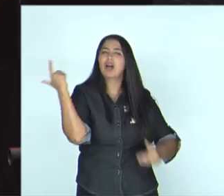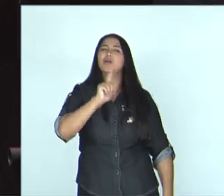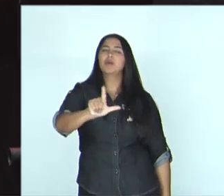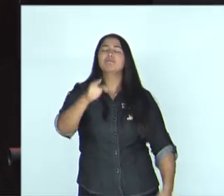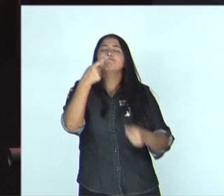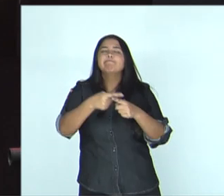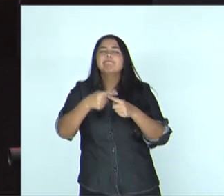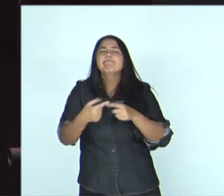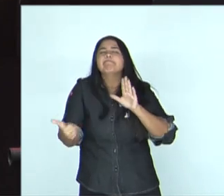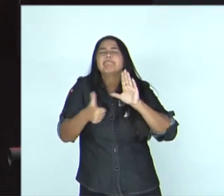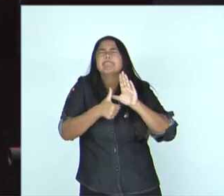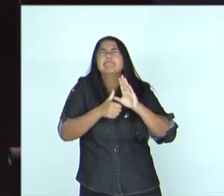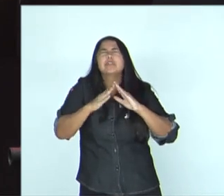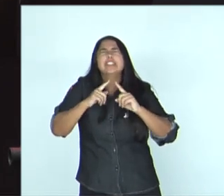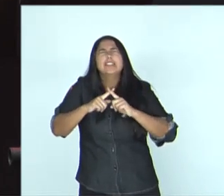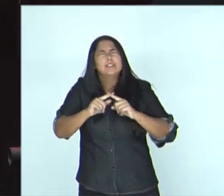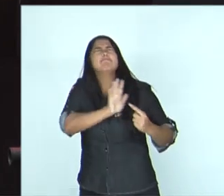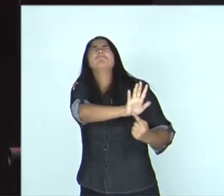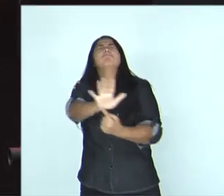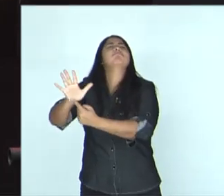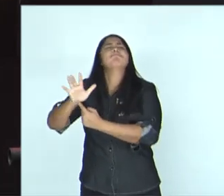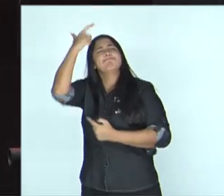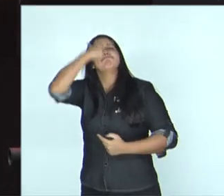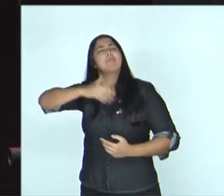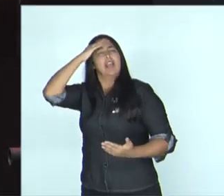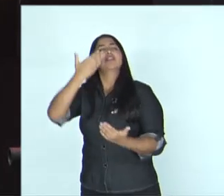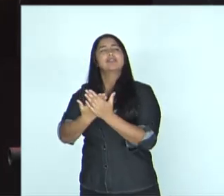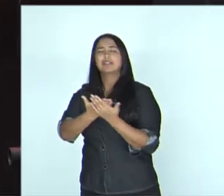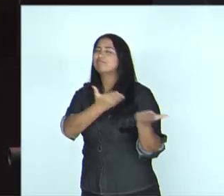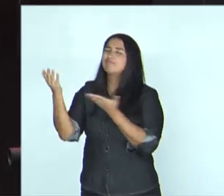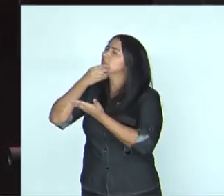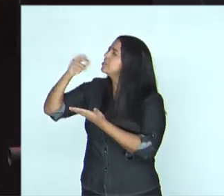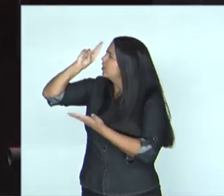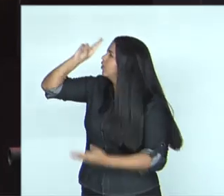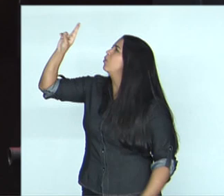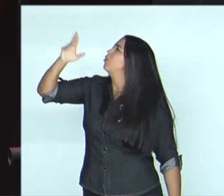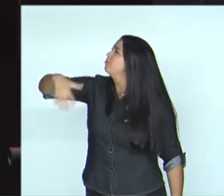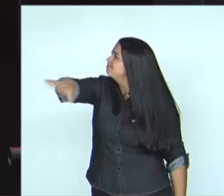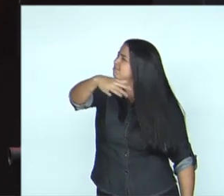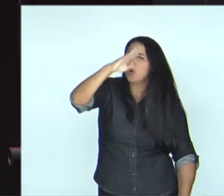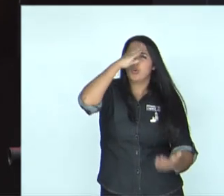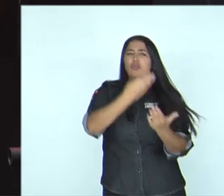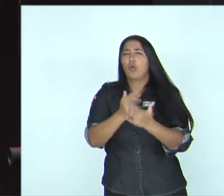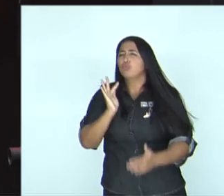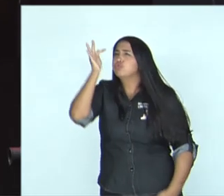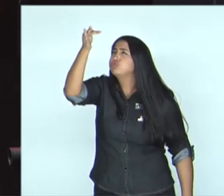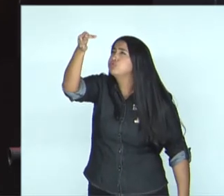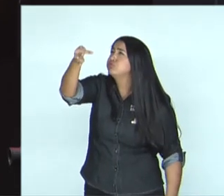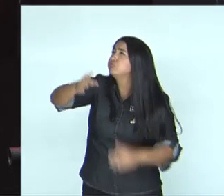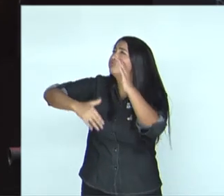Deus que pessoas têm acreditado mesmo no Senhor. E as pessoas estão confiando que quem vai fazer o futuro delas